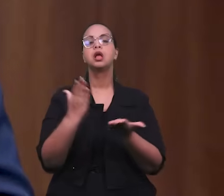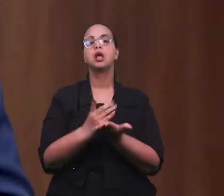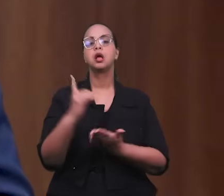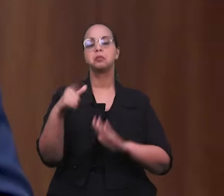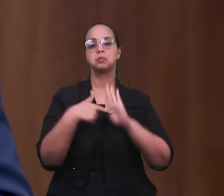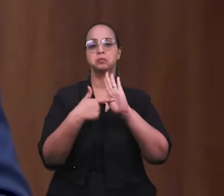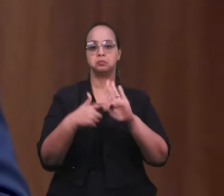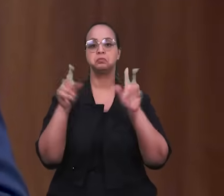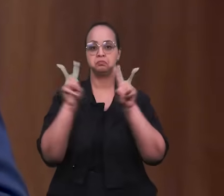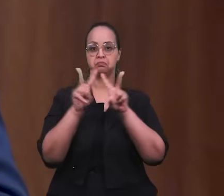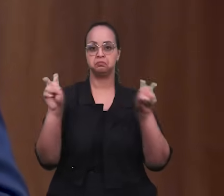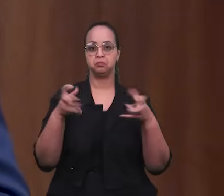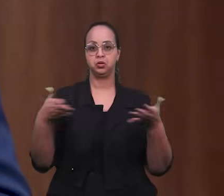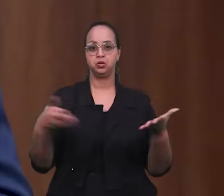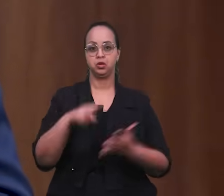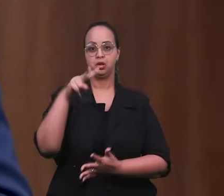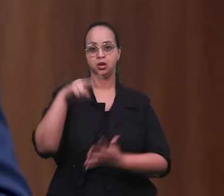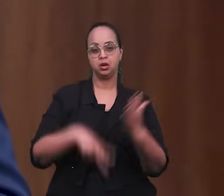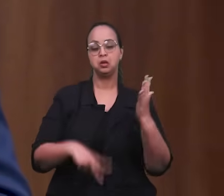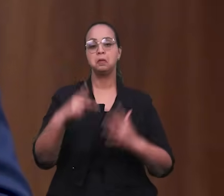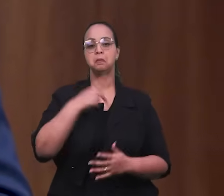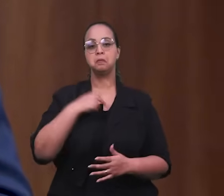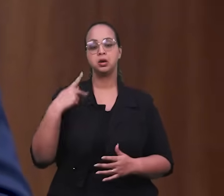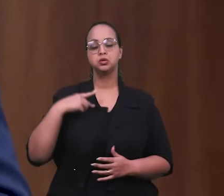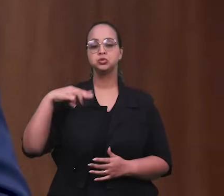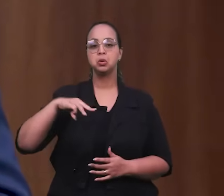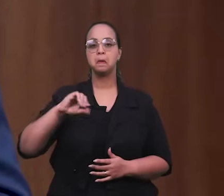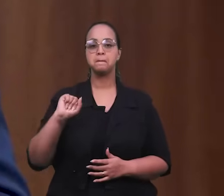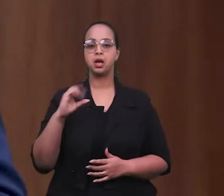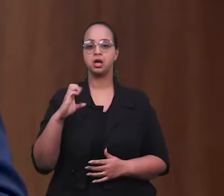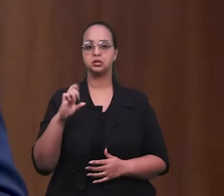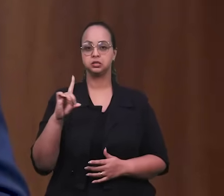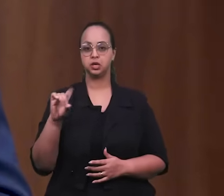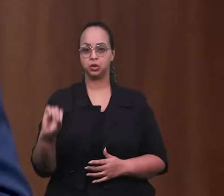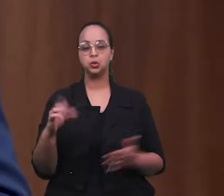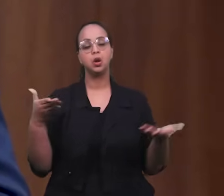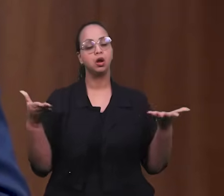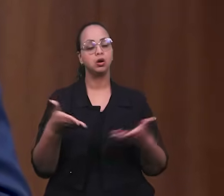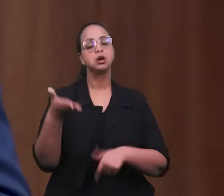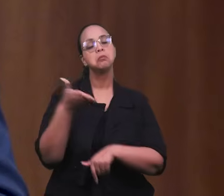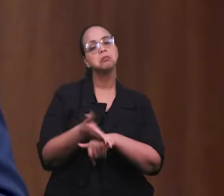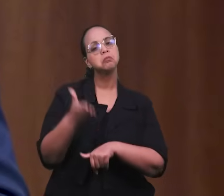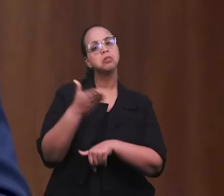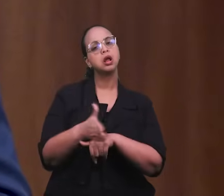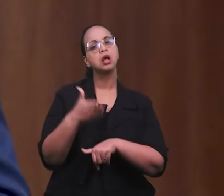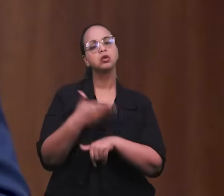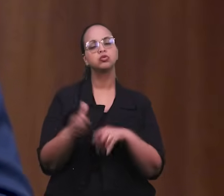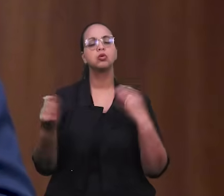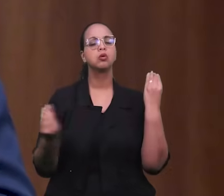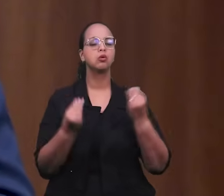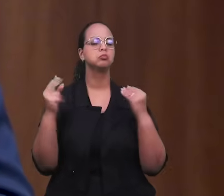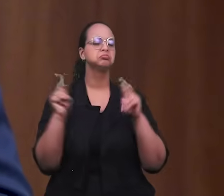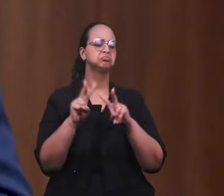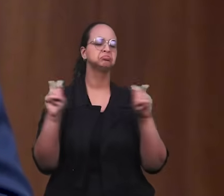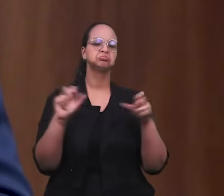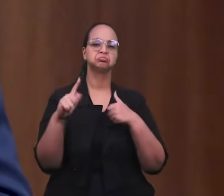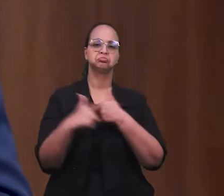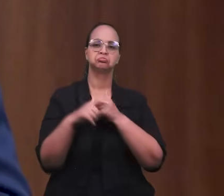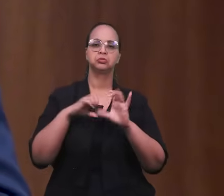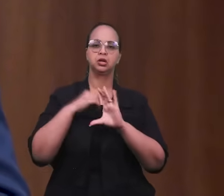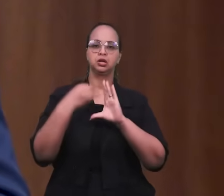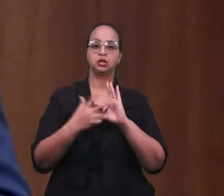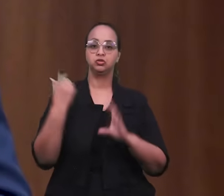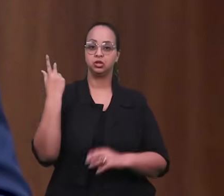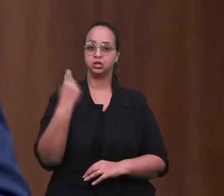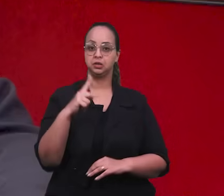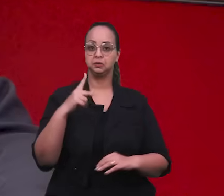de Deus, que será lida pelo pastor Macedo. E entraremos agora na prática em relação às suas